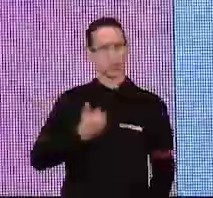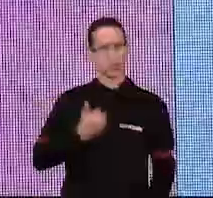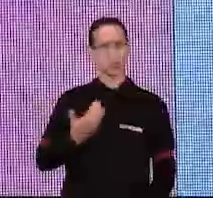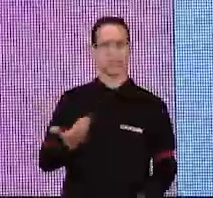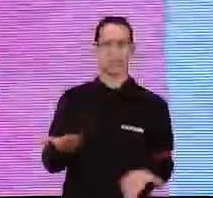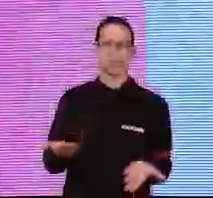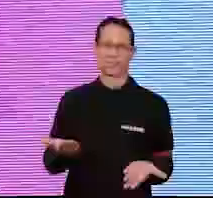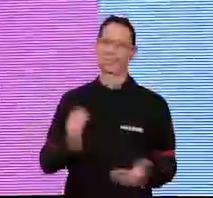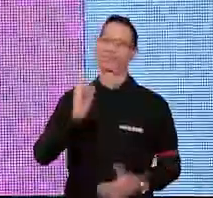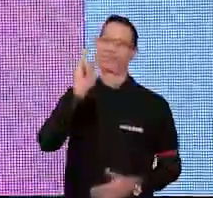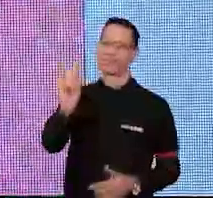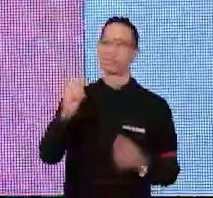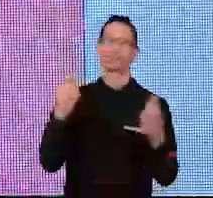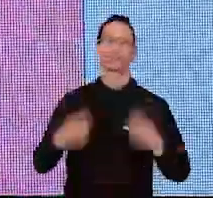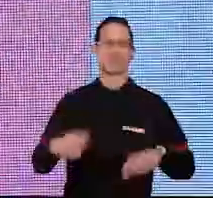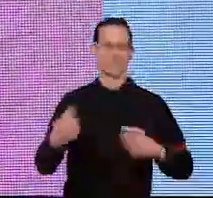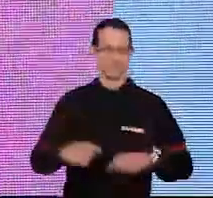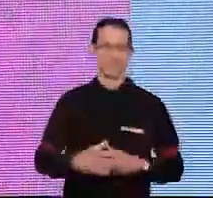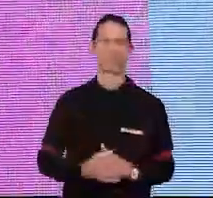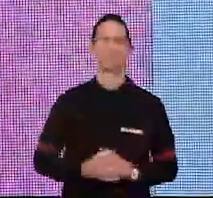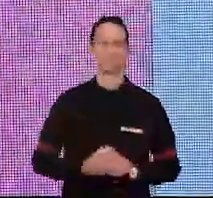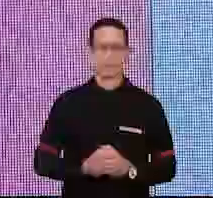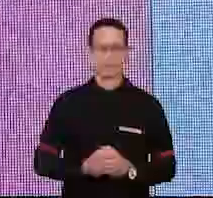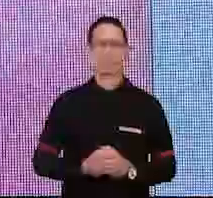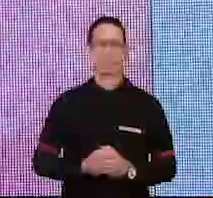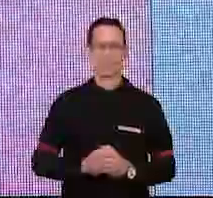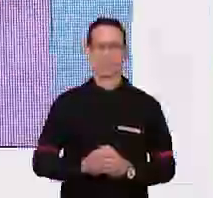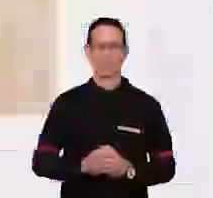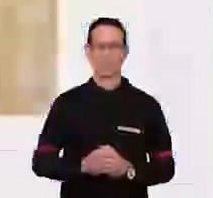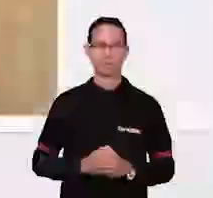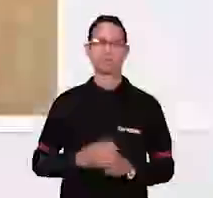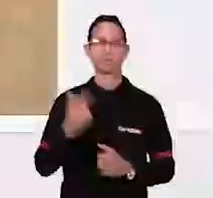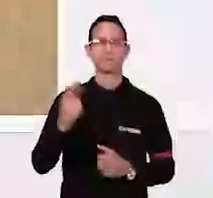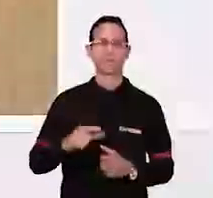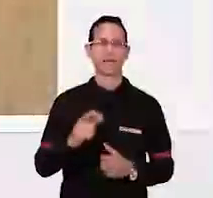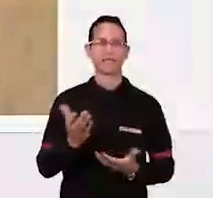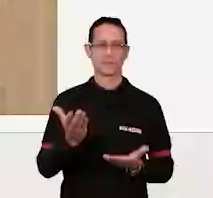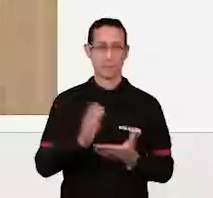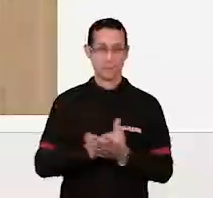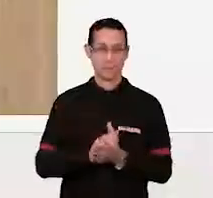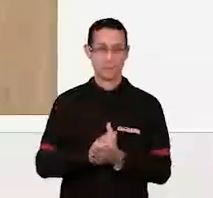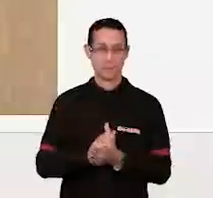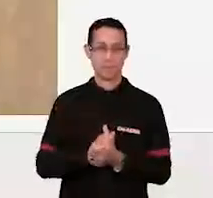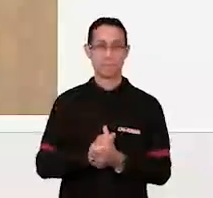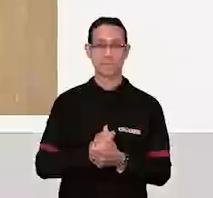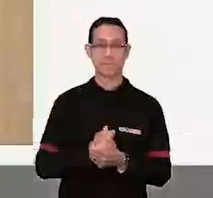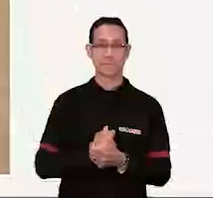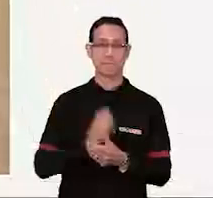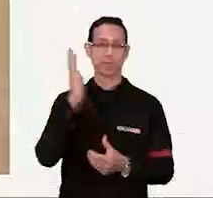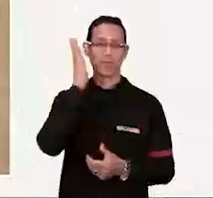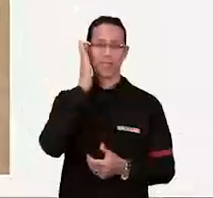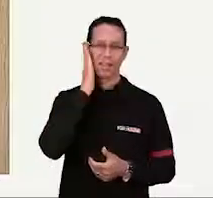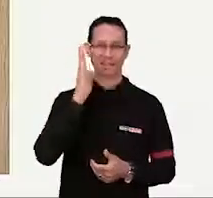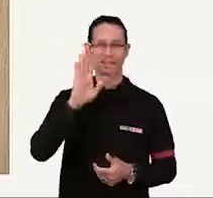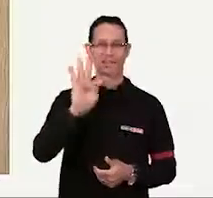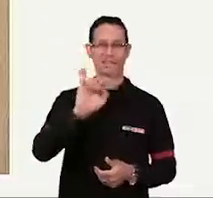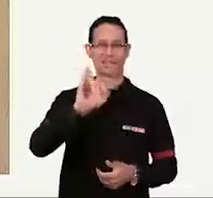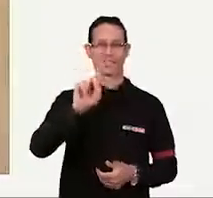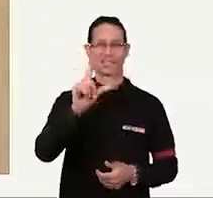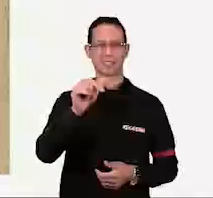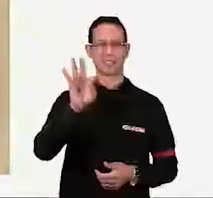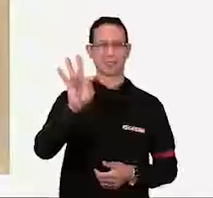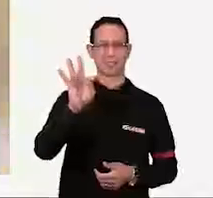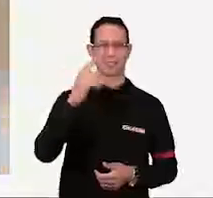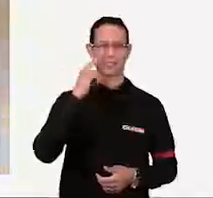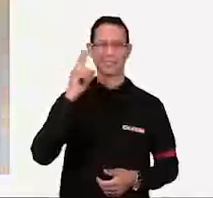né? Então nistagmo, red tilt, né? Manda aí, Cris. Red tilt eu acho que é o principal sinal